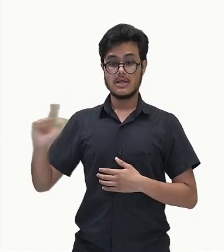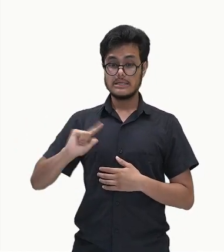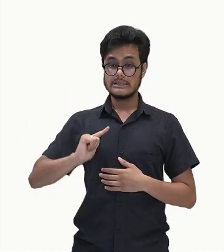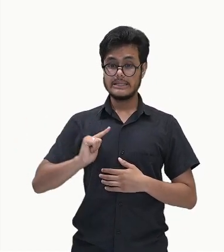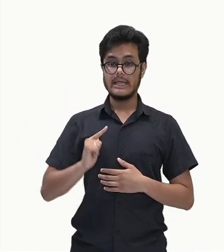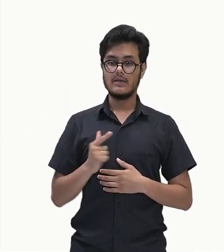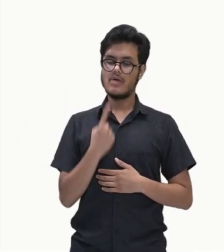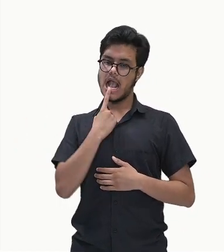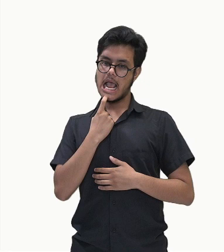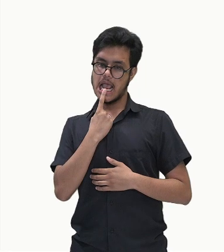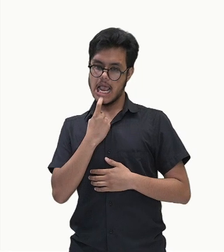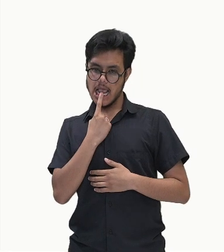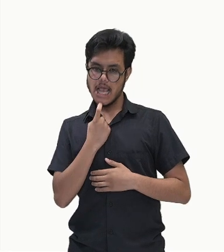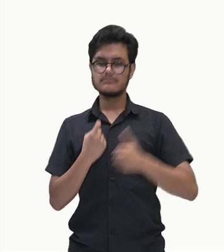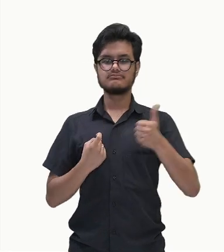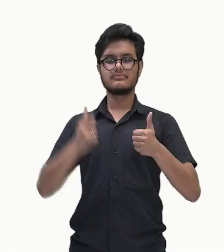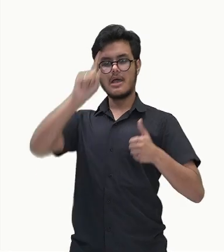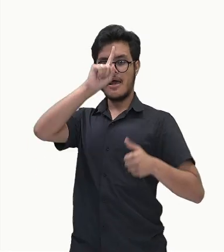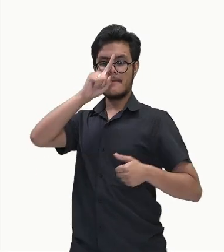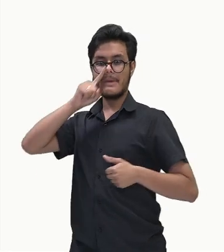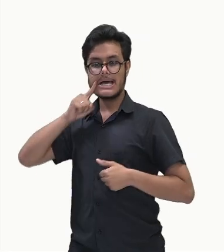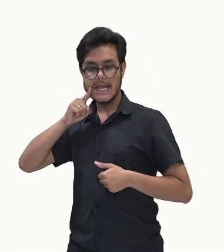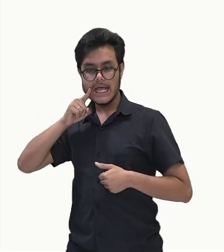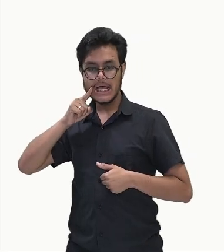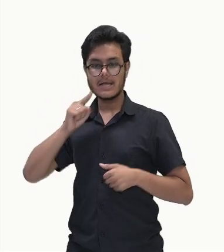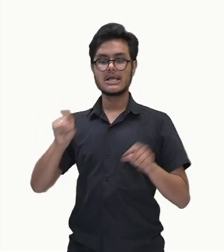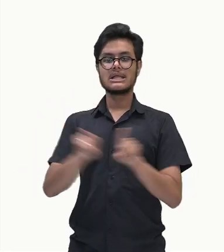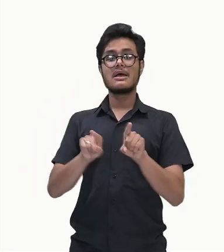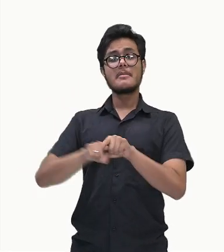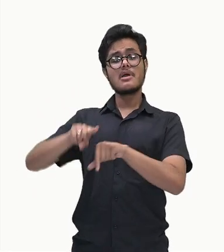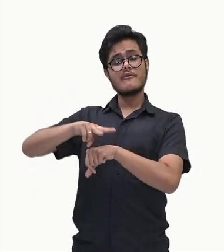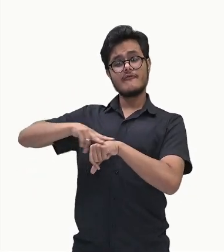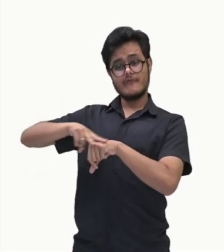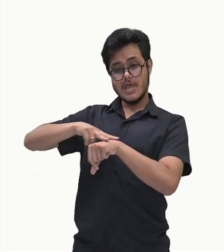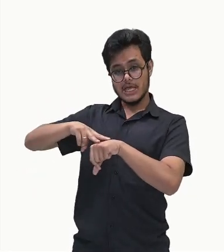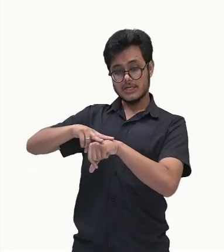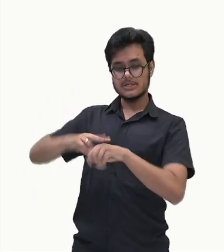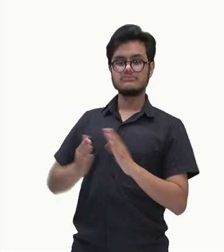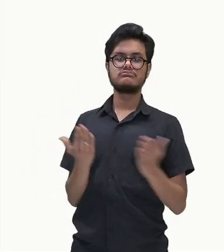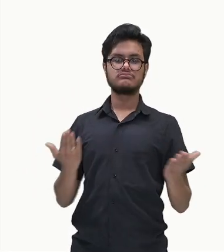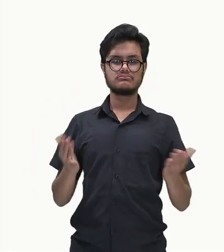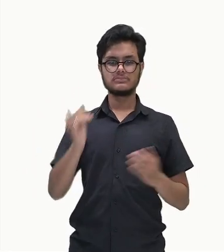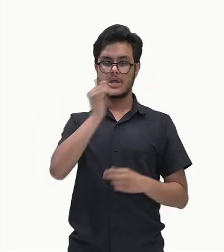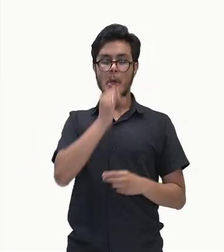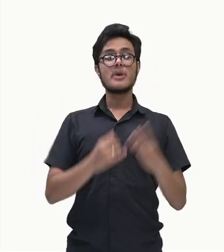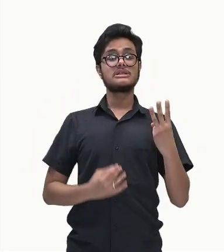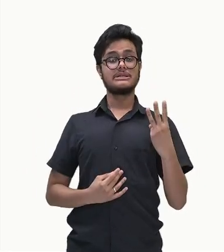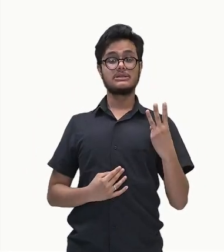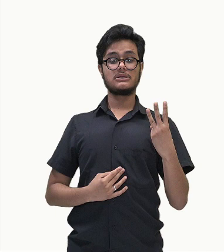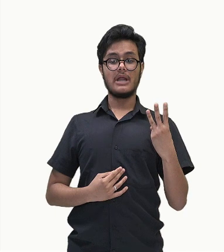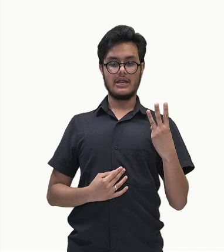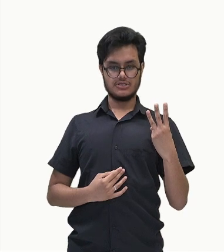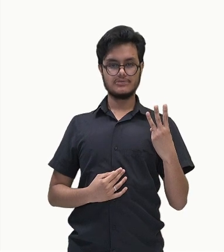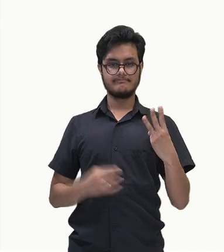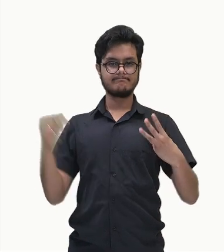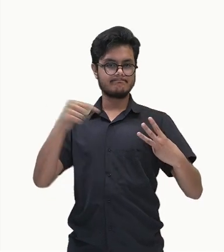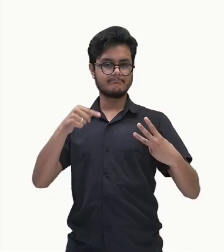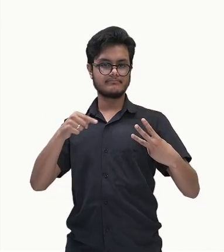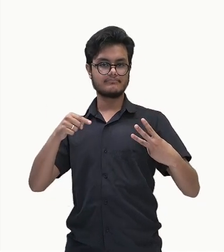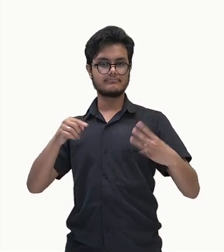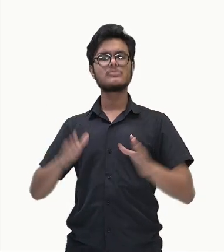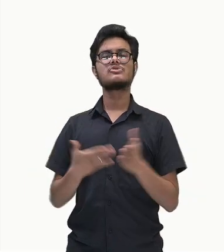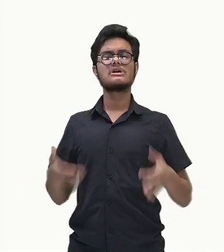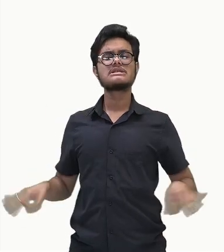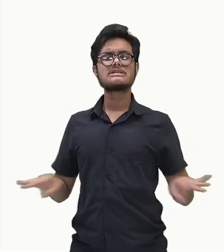vermelho temos o amarelo e e o verde Então temos três opções de blusa quantas